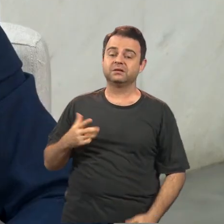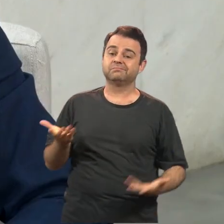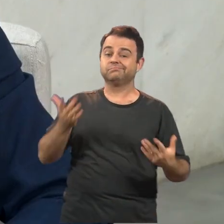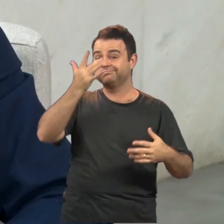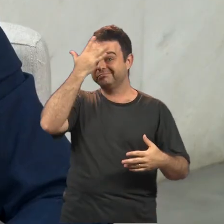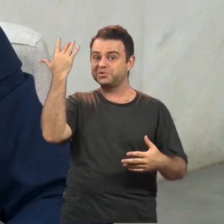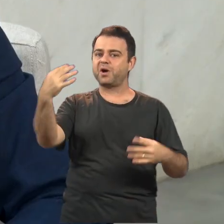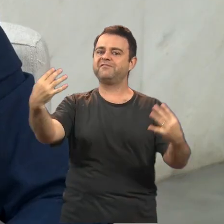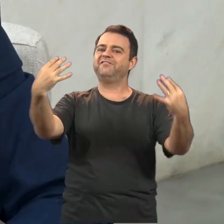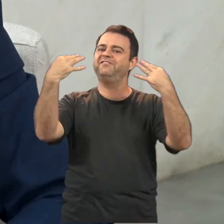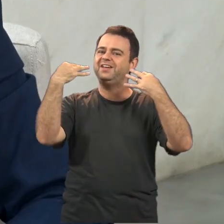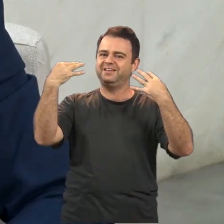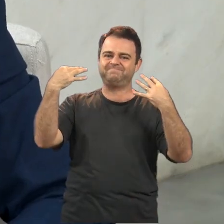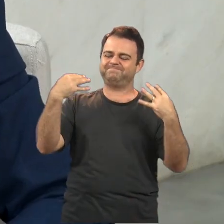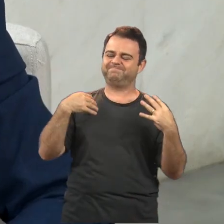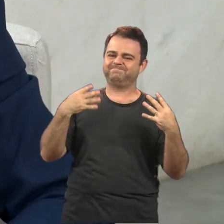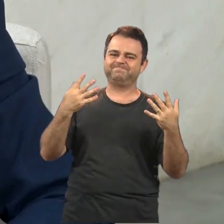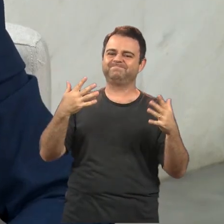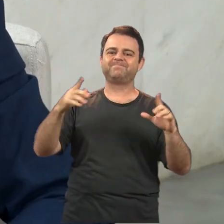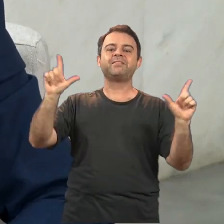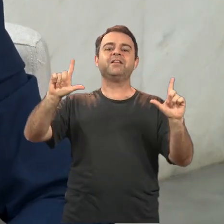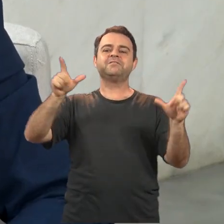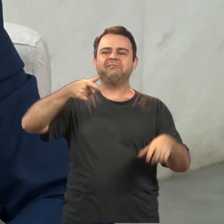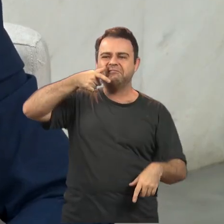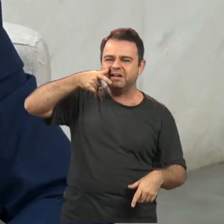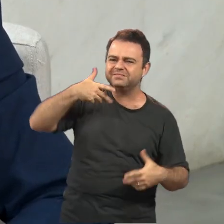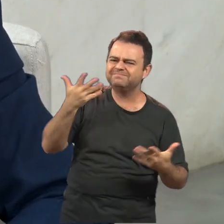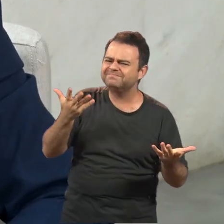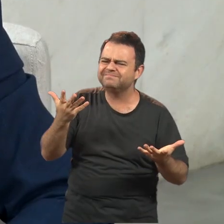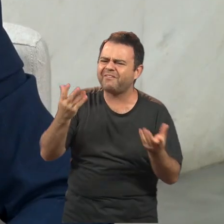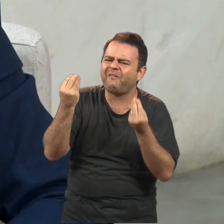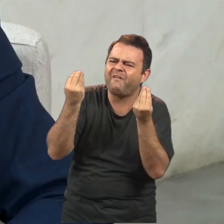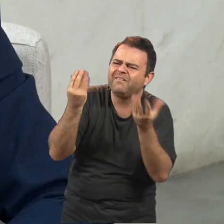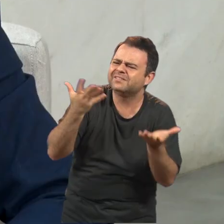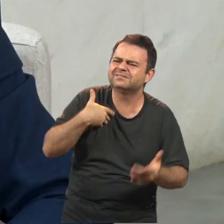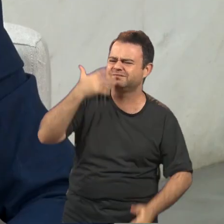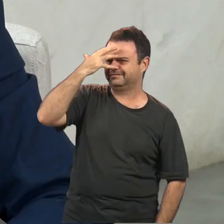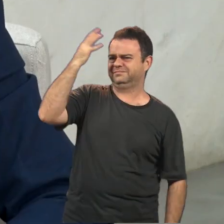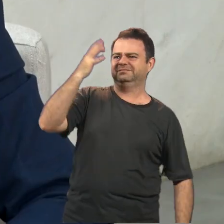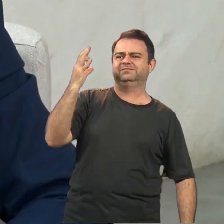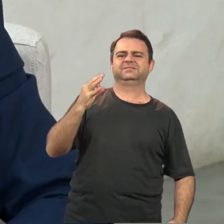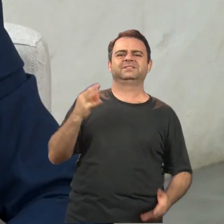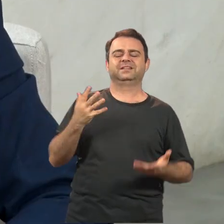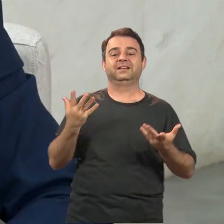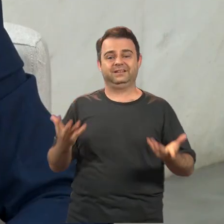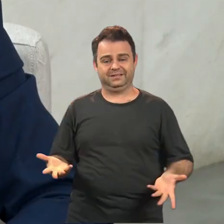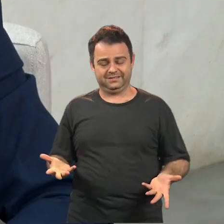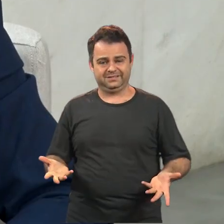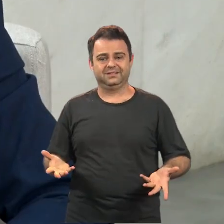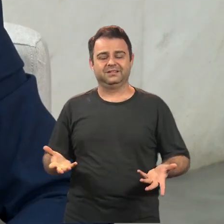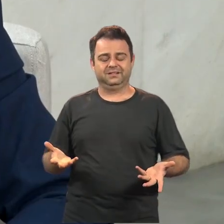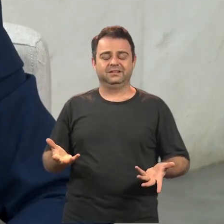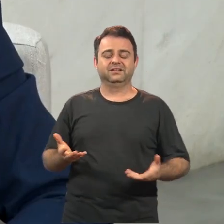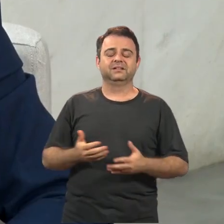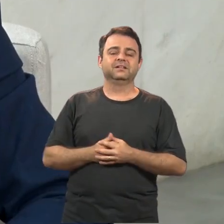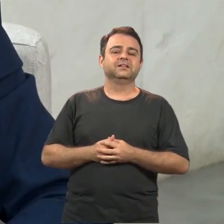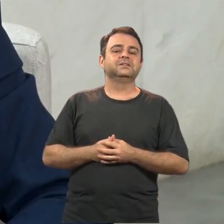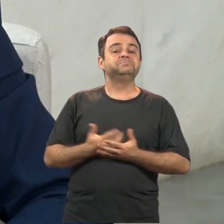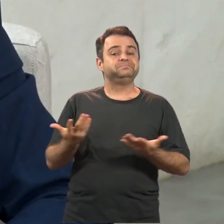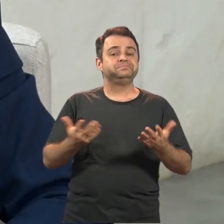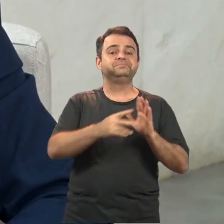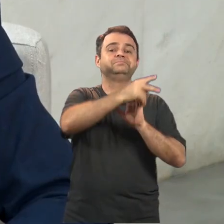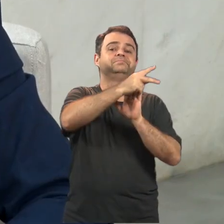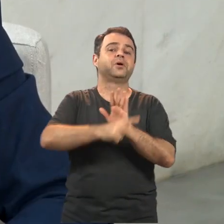andamento da coisa. Na verdade, ali você está lidando com projetos que de fato vão mudar o dia a dia